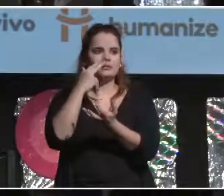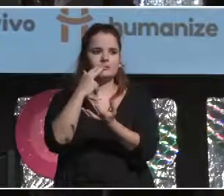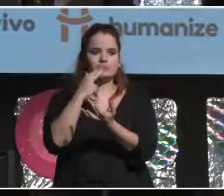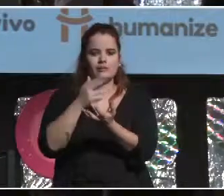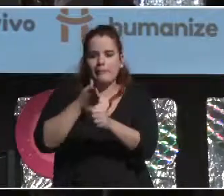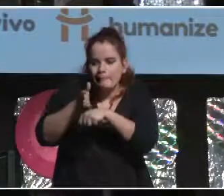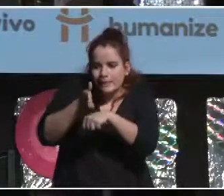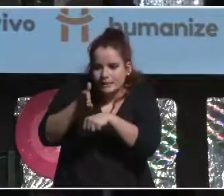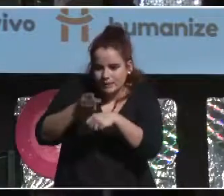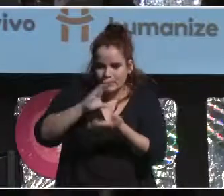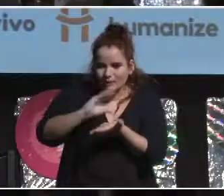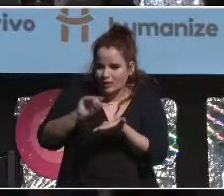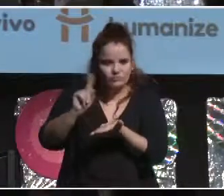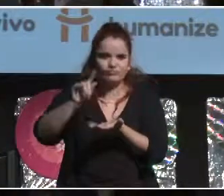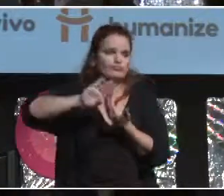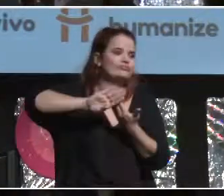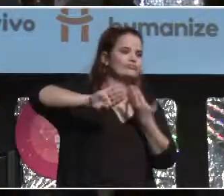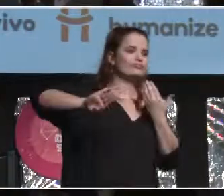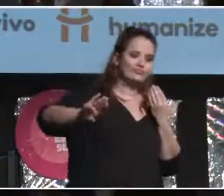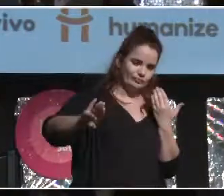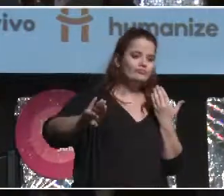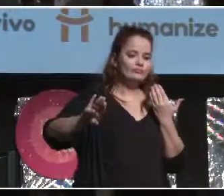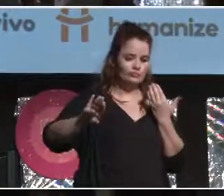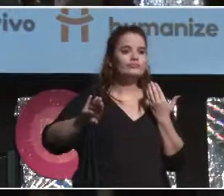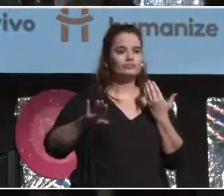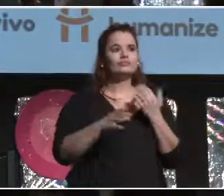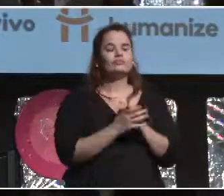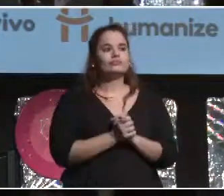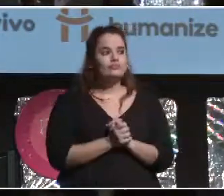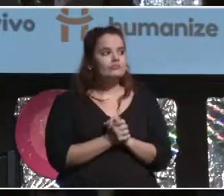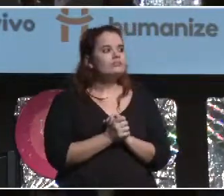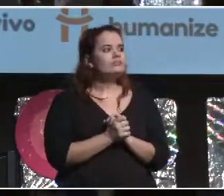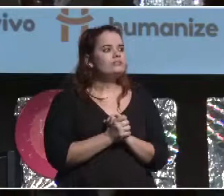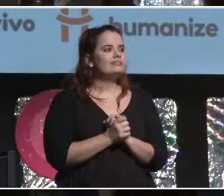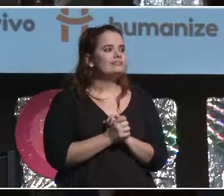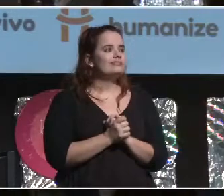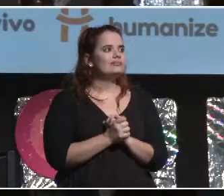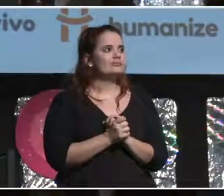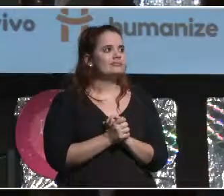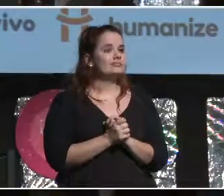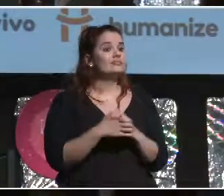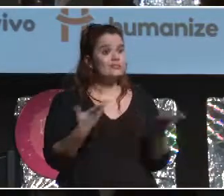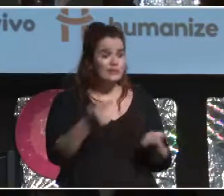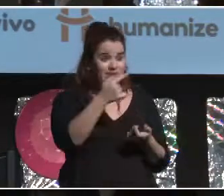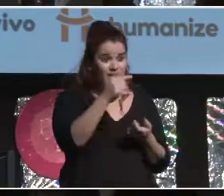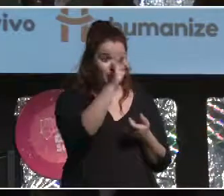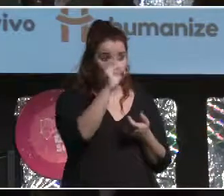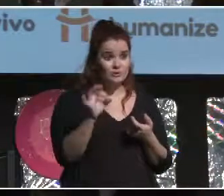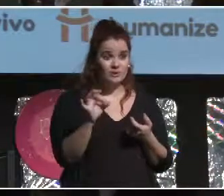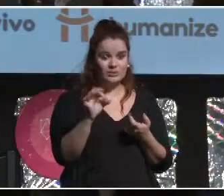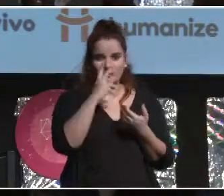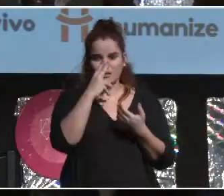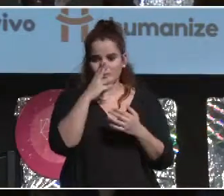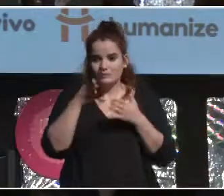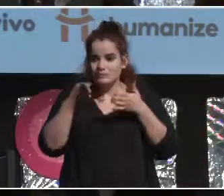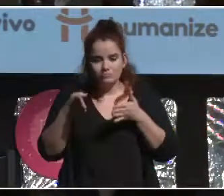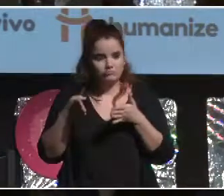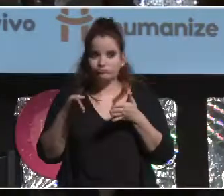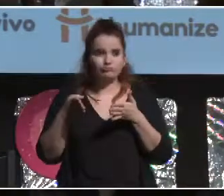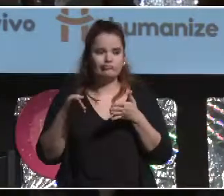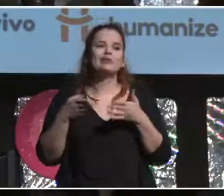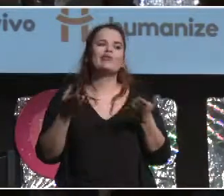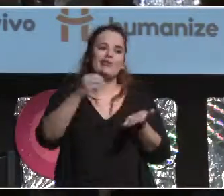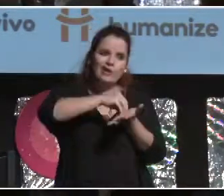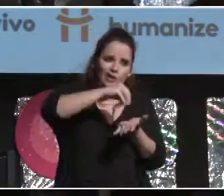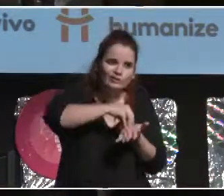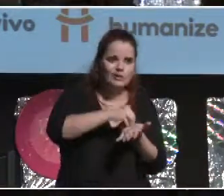né, que falou sobre a geração cidadã de dados. Então, em várias etapas do processo, falta a gente ter os dados das